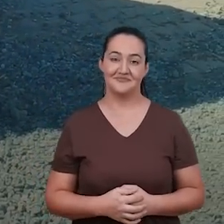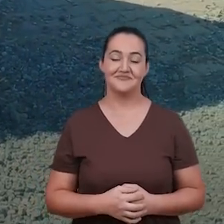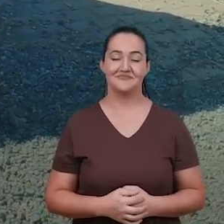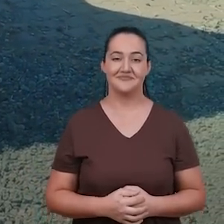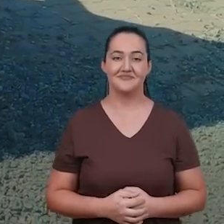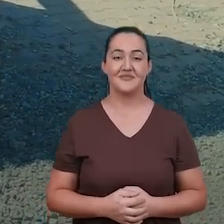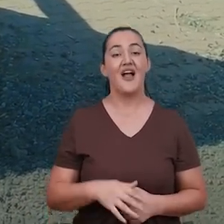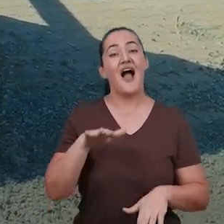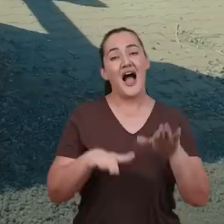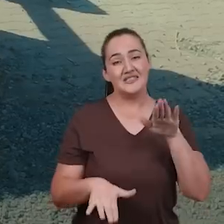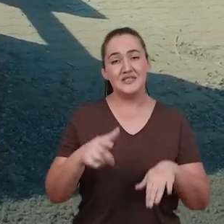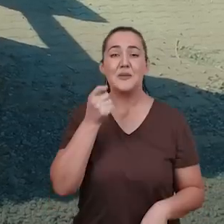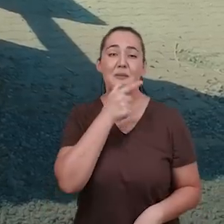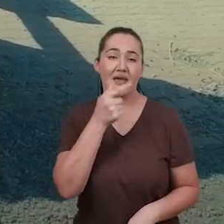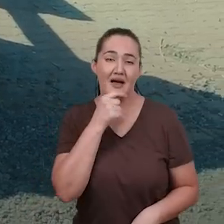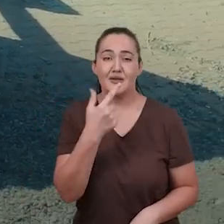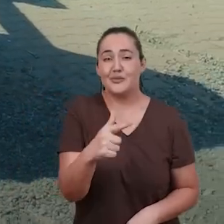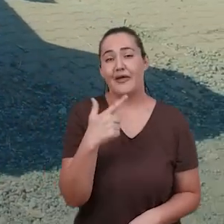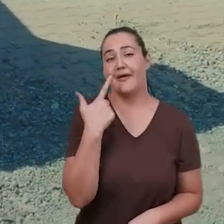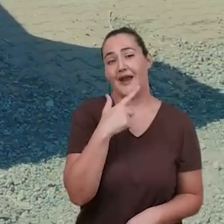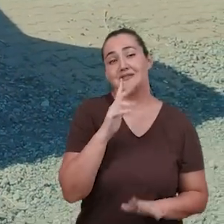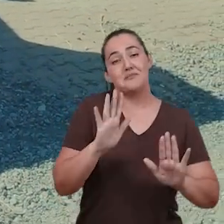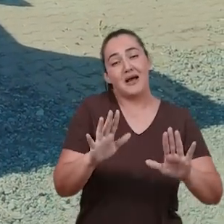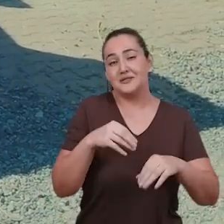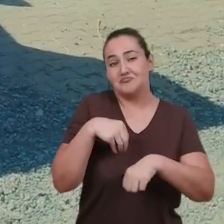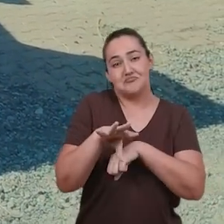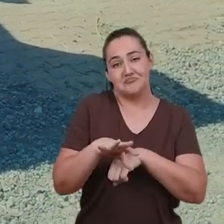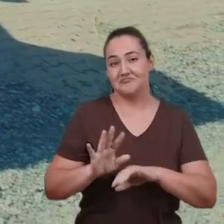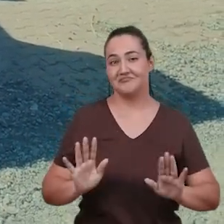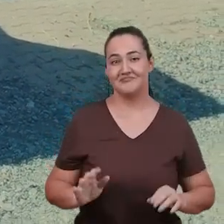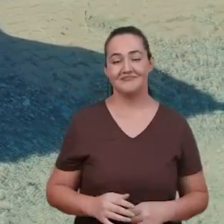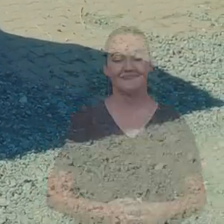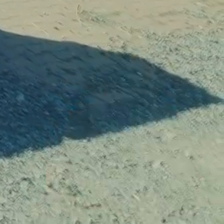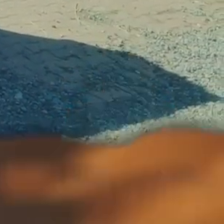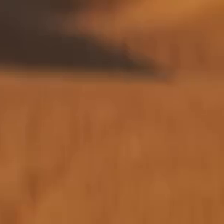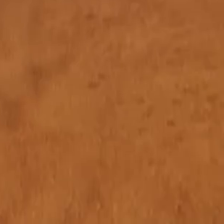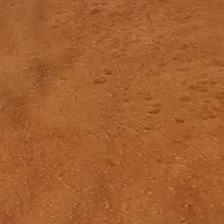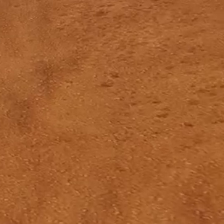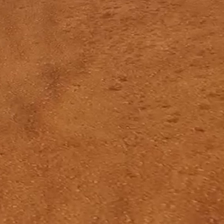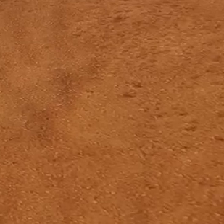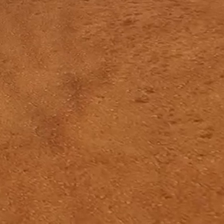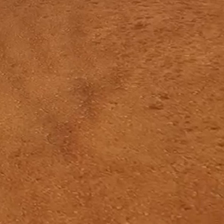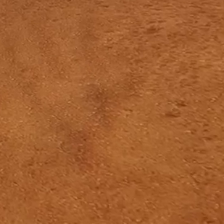vendo. Às vezes tem piada de tiozão, mas eu conto.